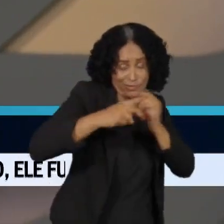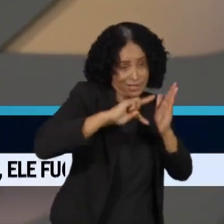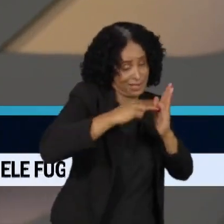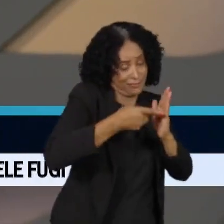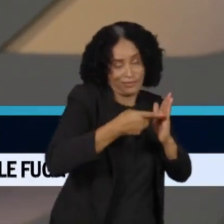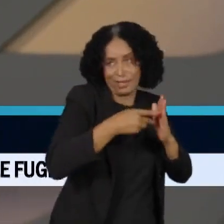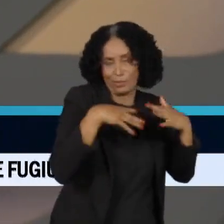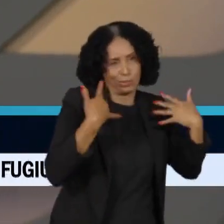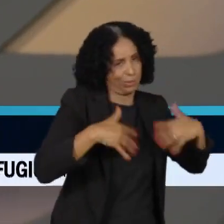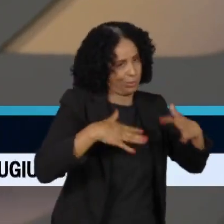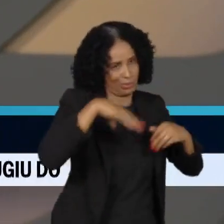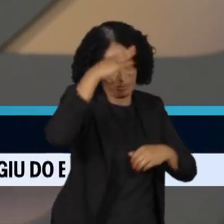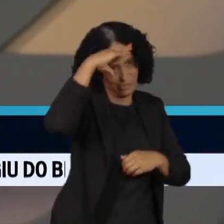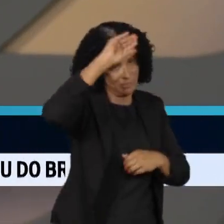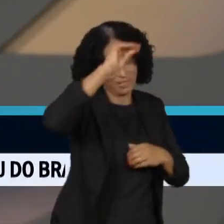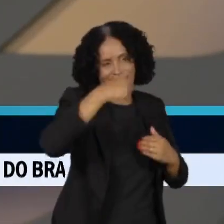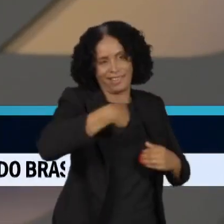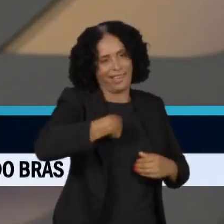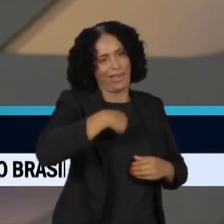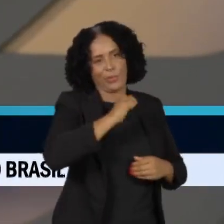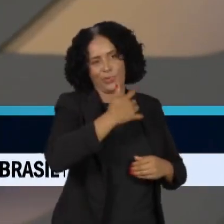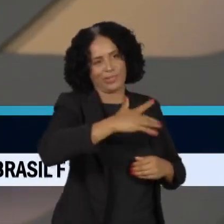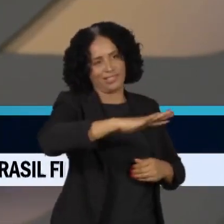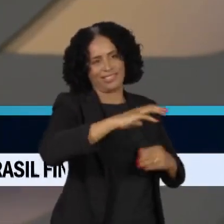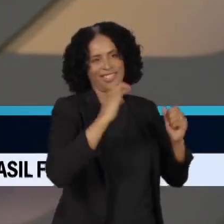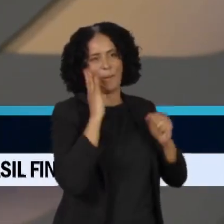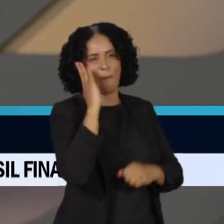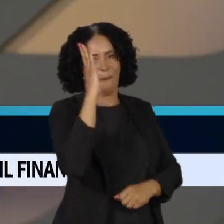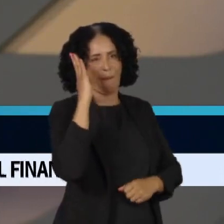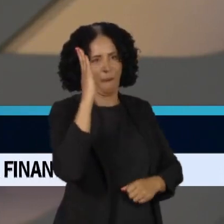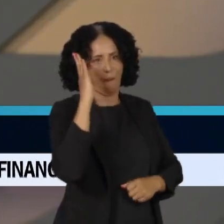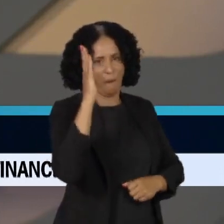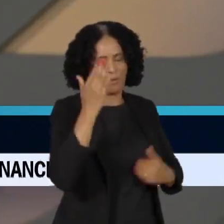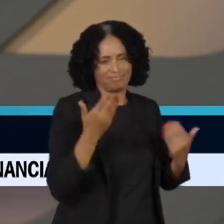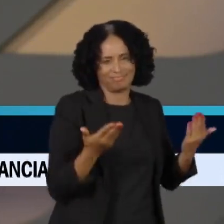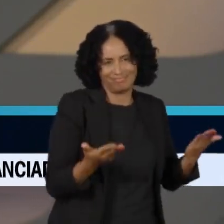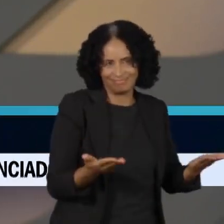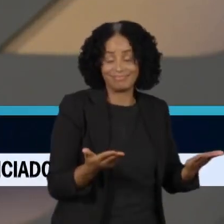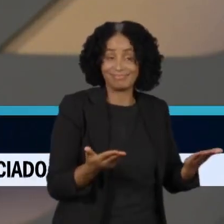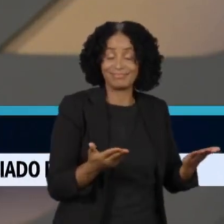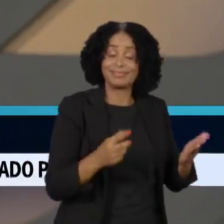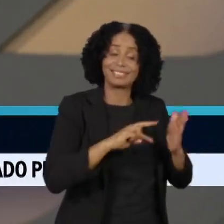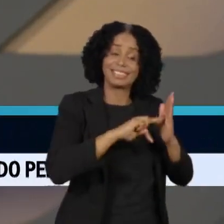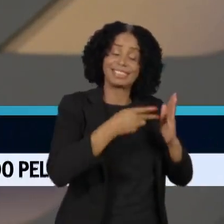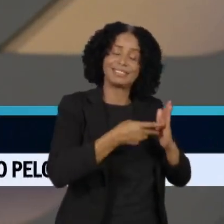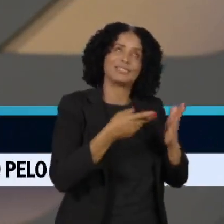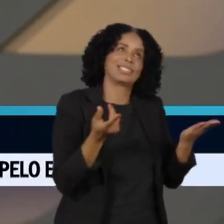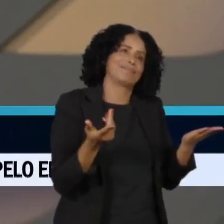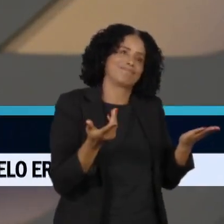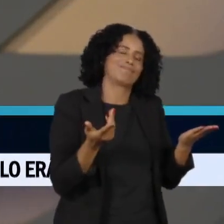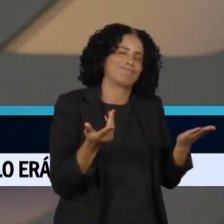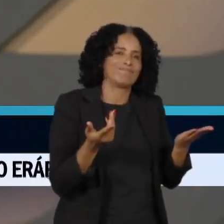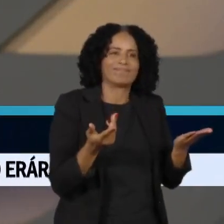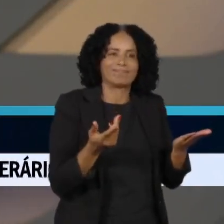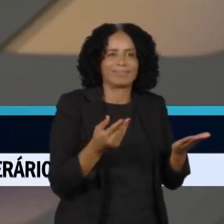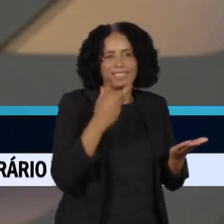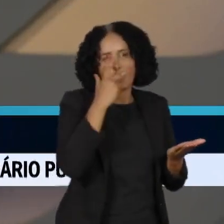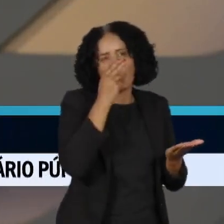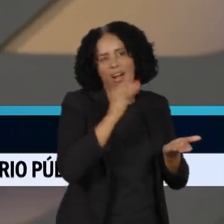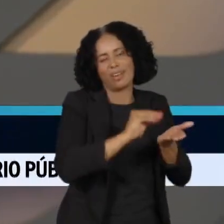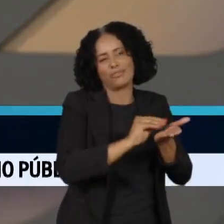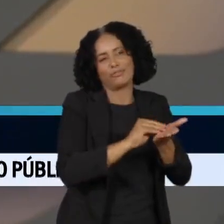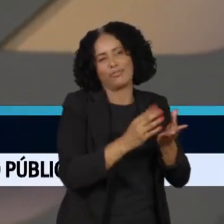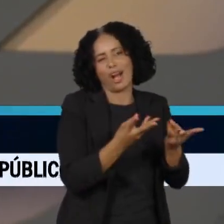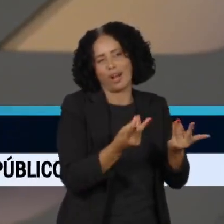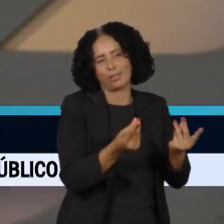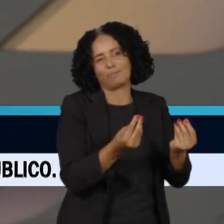tem toda uma geração de santistas por causa do Pelé, Coutinho, quer dizer, do Santos. Então, eu acho que ele vai fazer muita falta e eu acho que no mundo